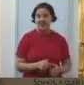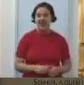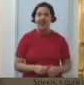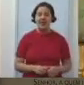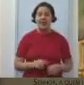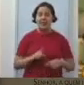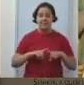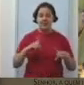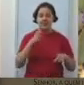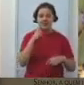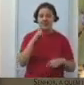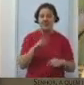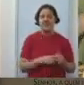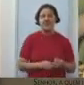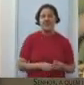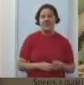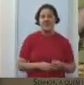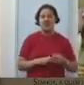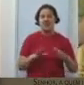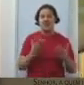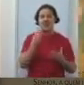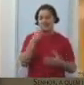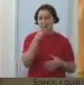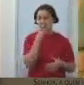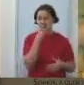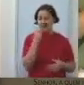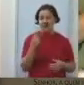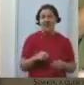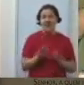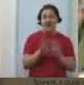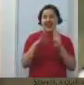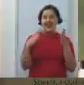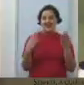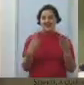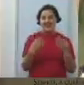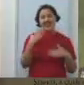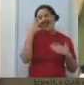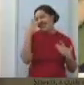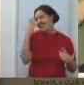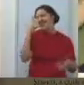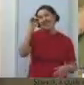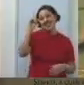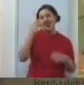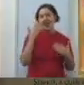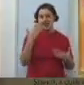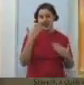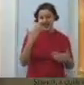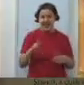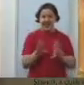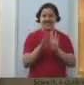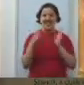Mas tava vendo, né? Tava olhando. Quando ele viu que o lobo tava vindo, ele abriu a porta e disse: ai, graças a Deus.